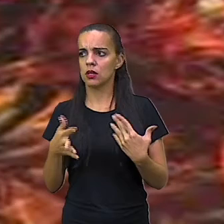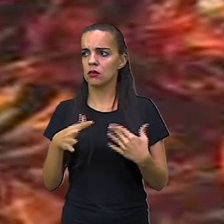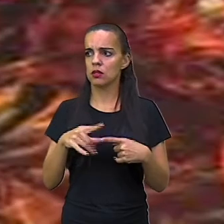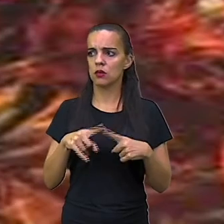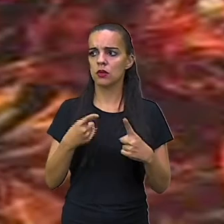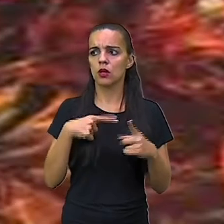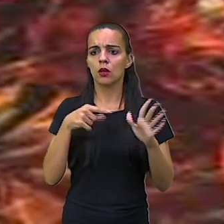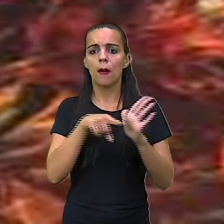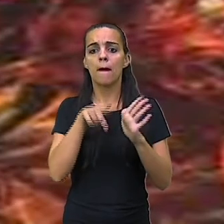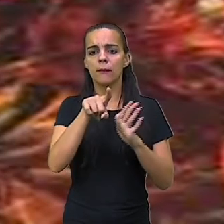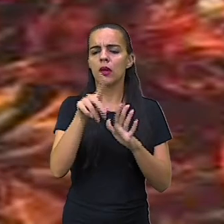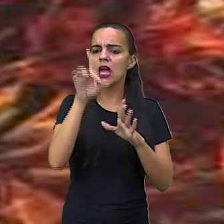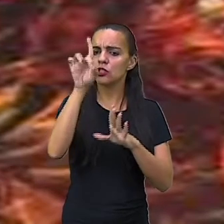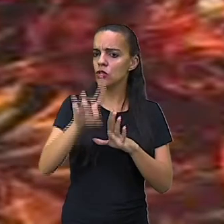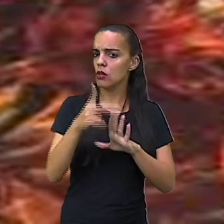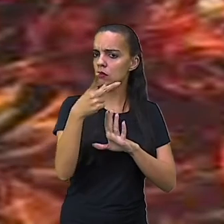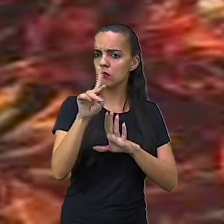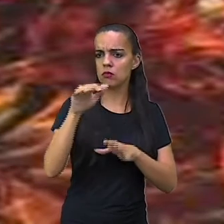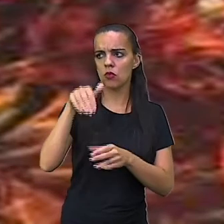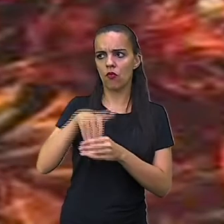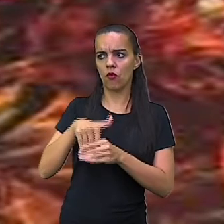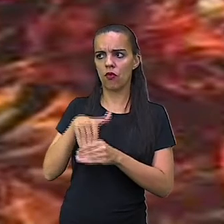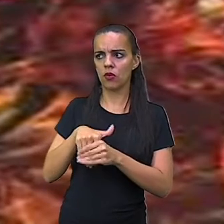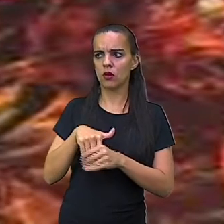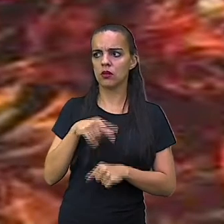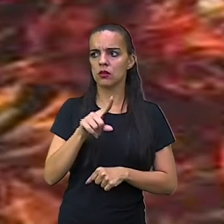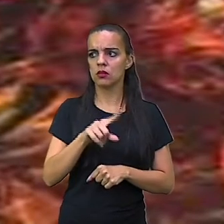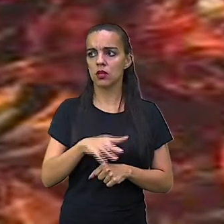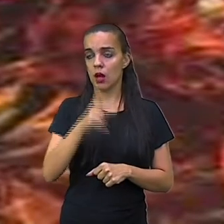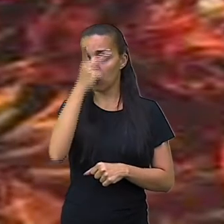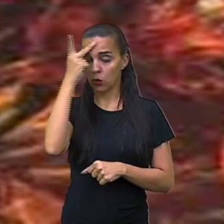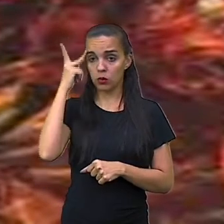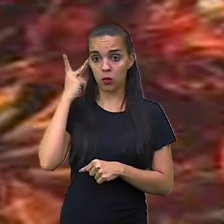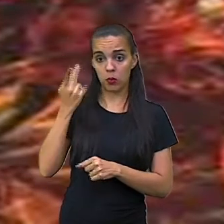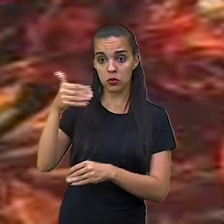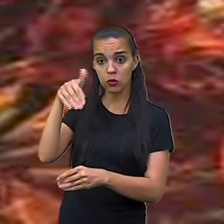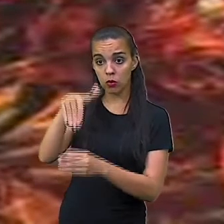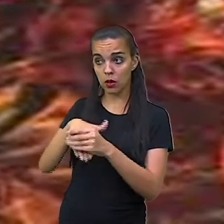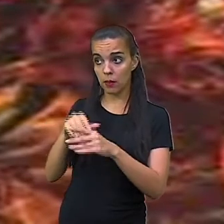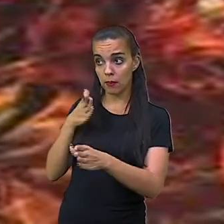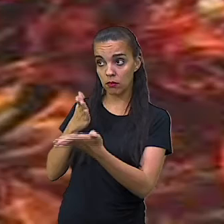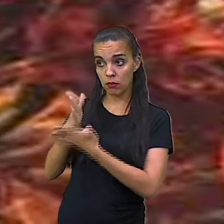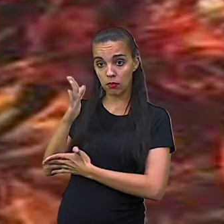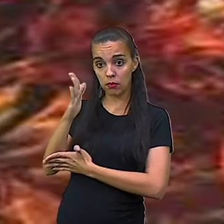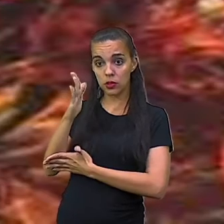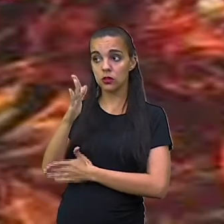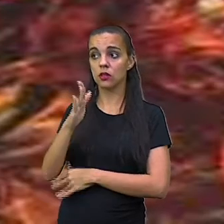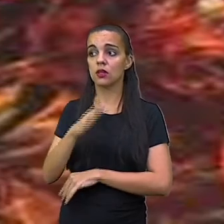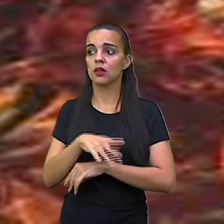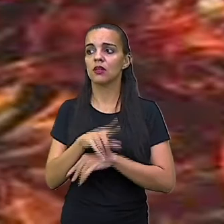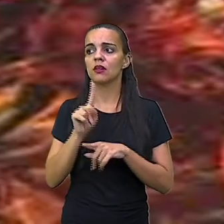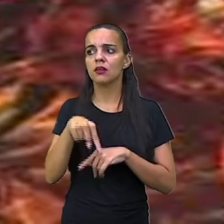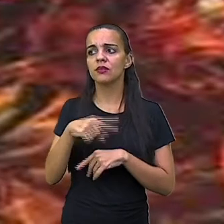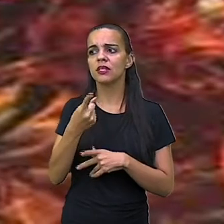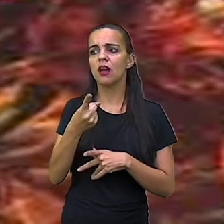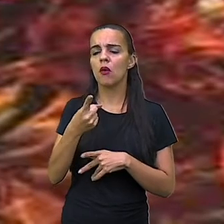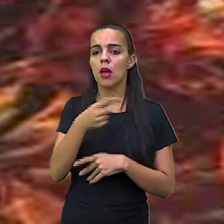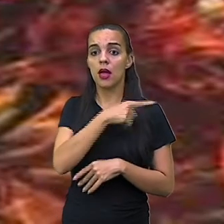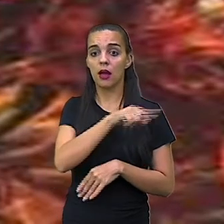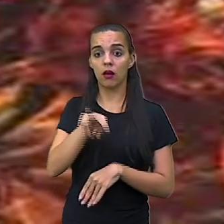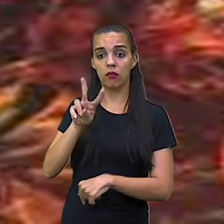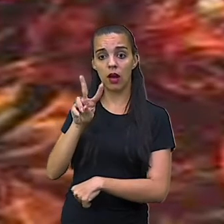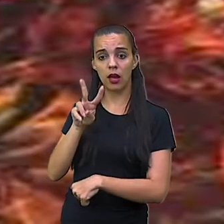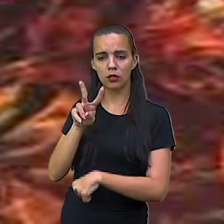não pelo seu voto. Porque quando a pessoa ela é eleita, ela vai governar